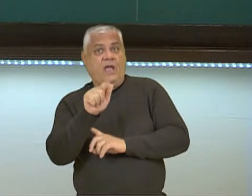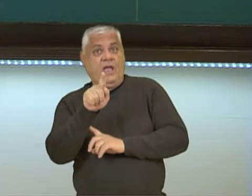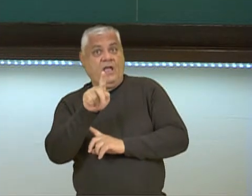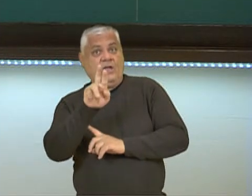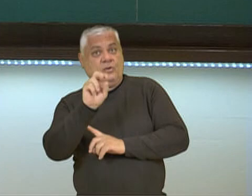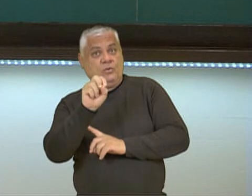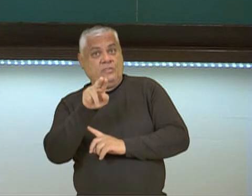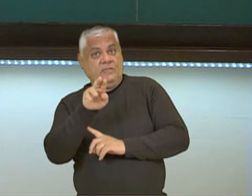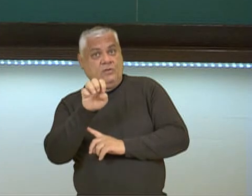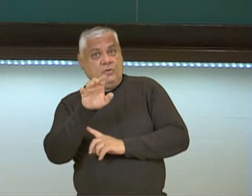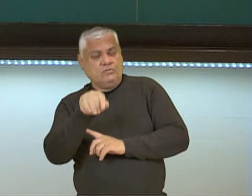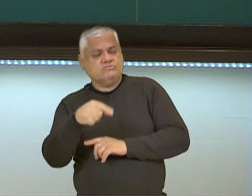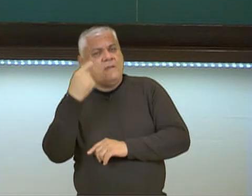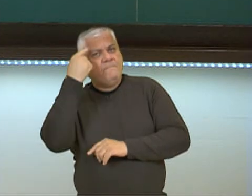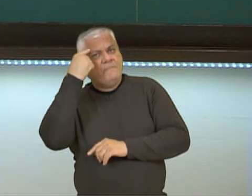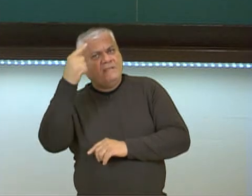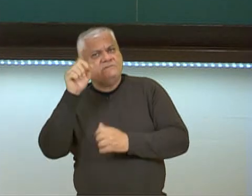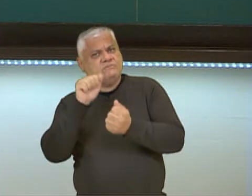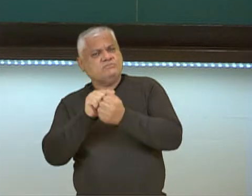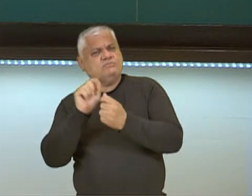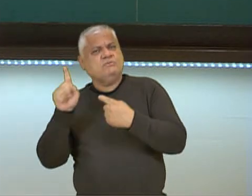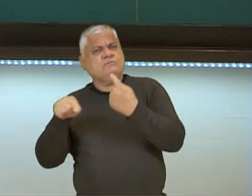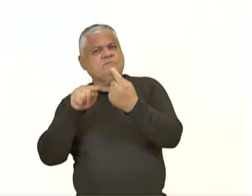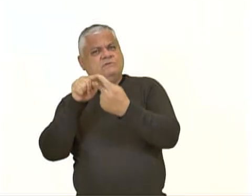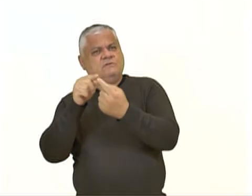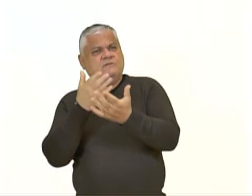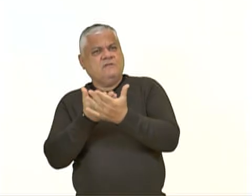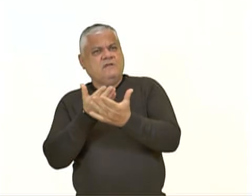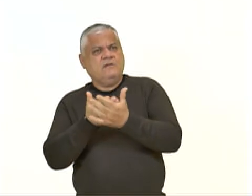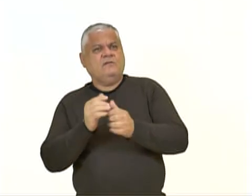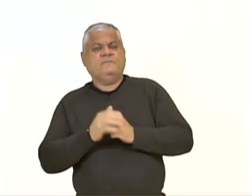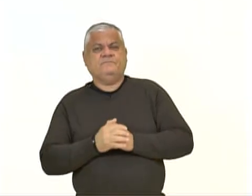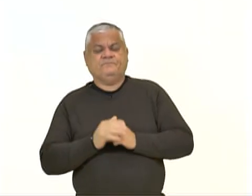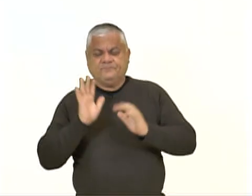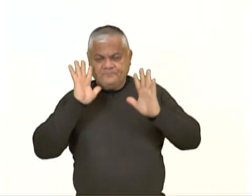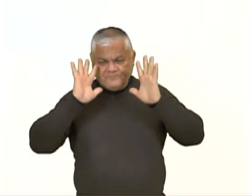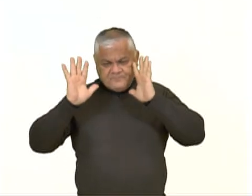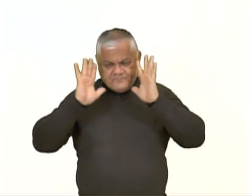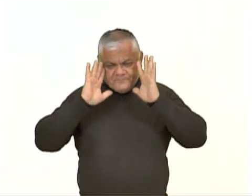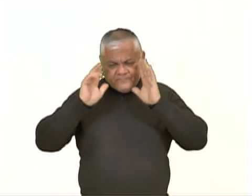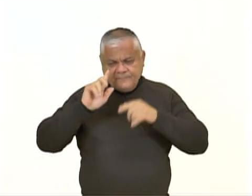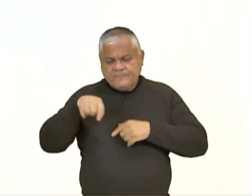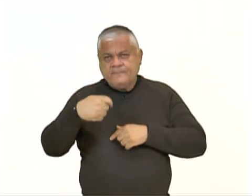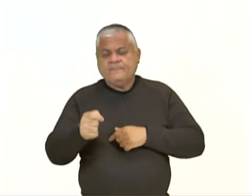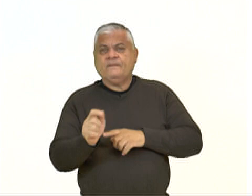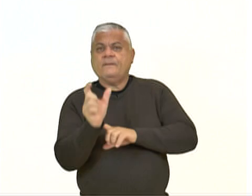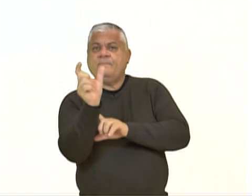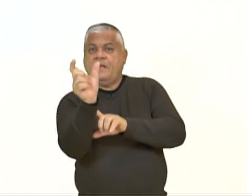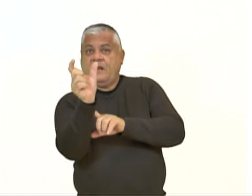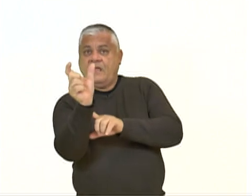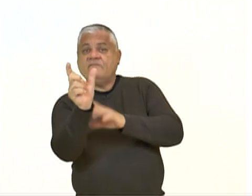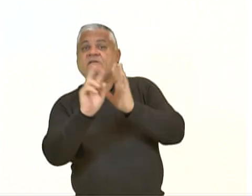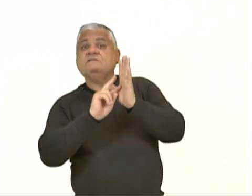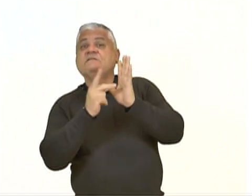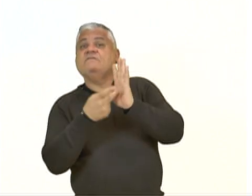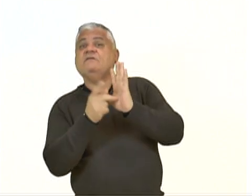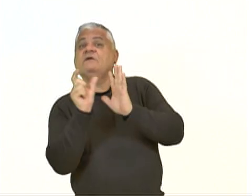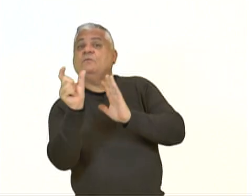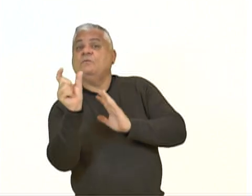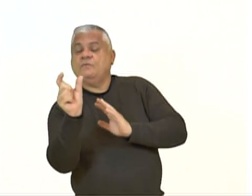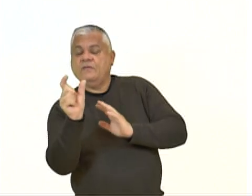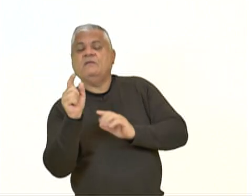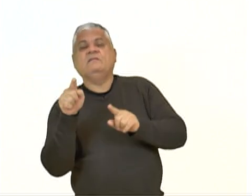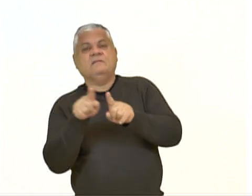sentido, a gente pensa juntos ali no objetivo da nossa aula, né? Refletir sobre o significado do agronegócio e a